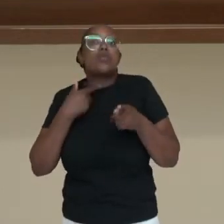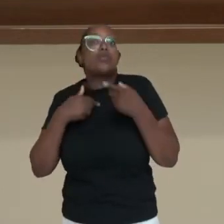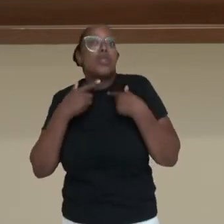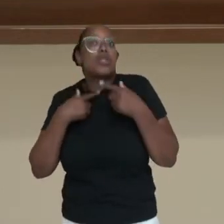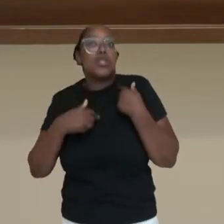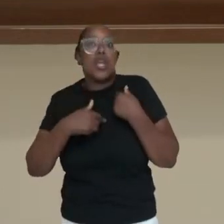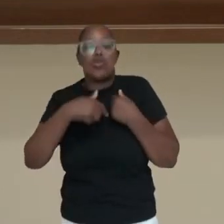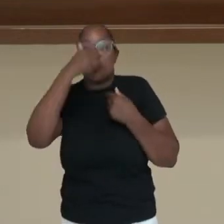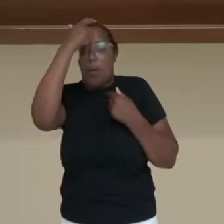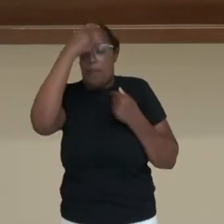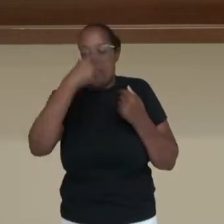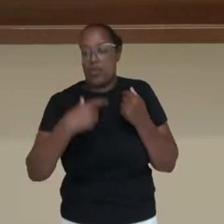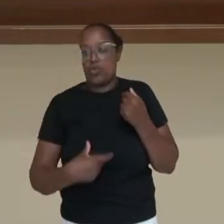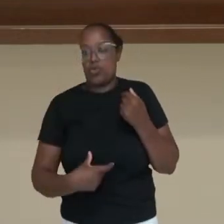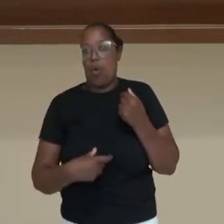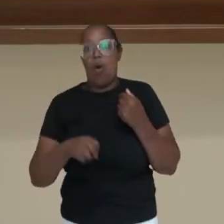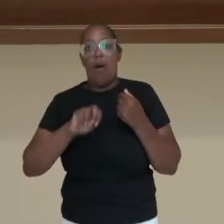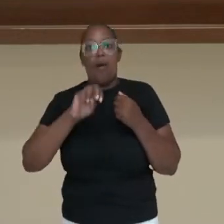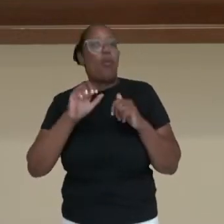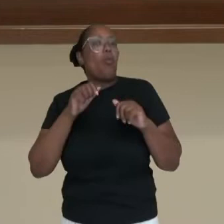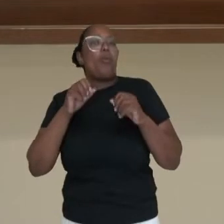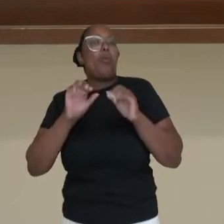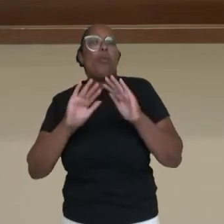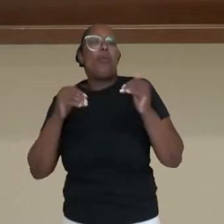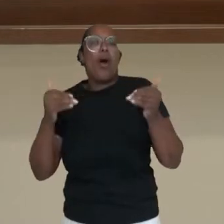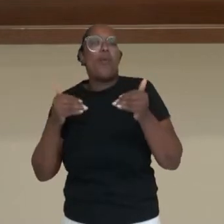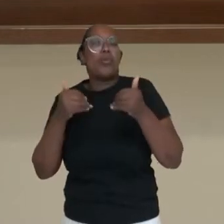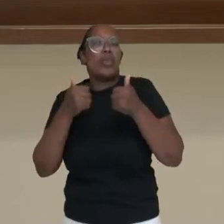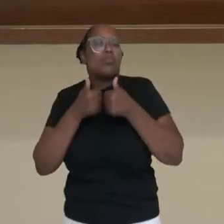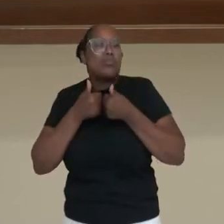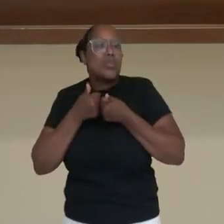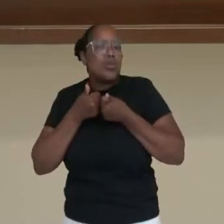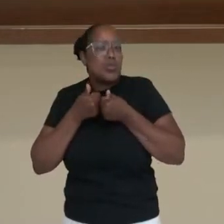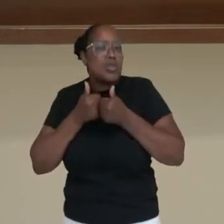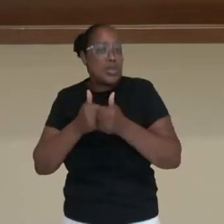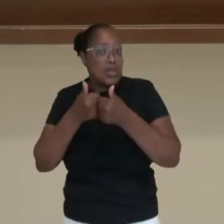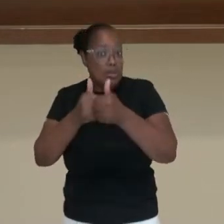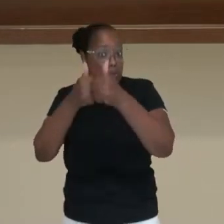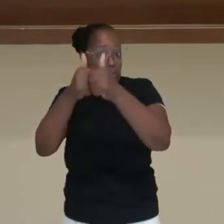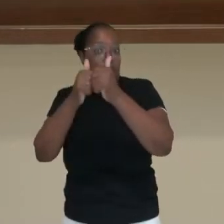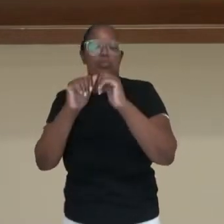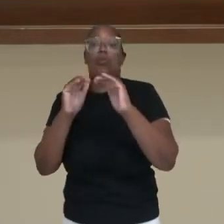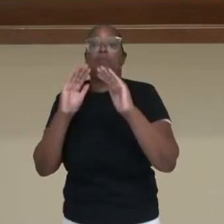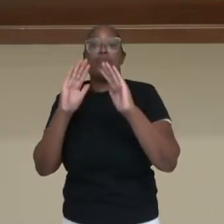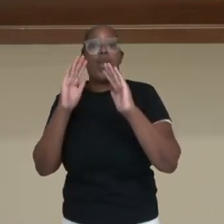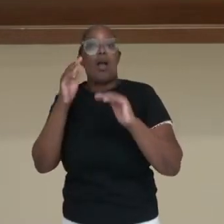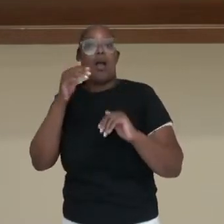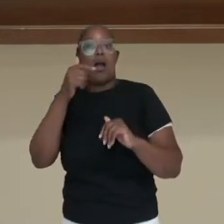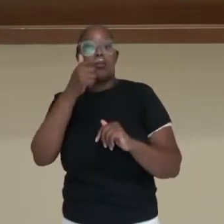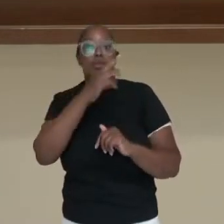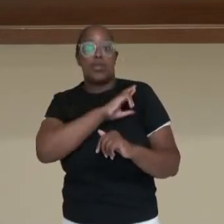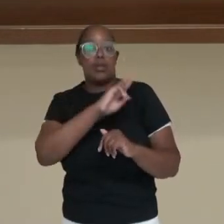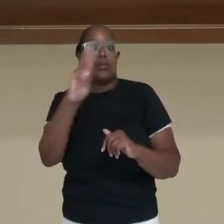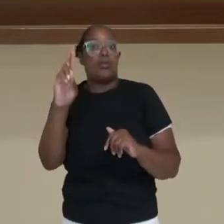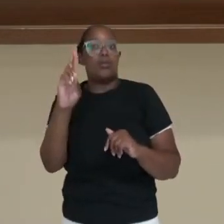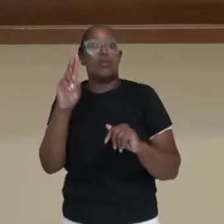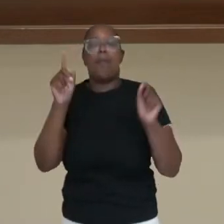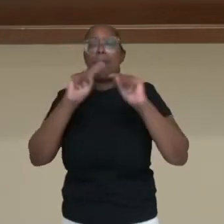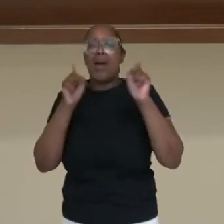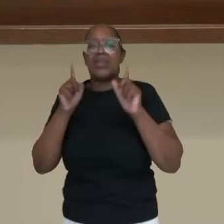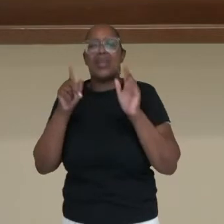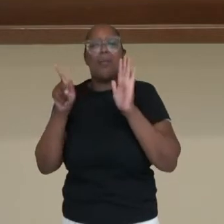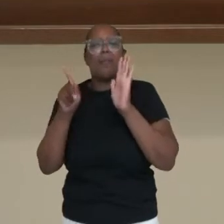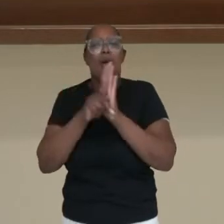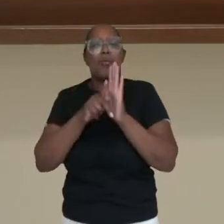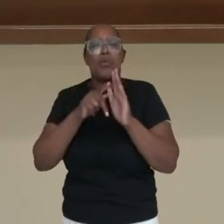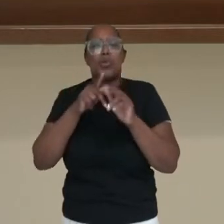penso, de qual religião eu sigo. Se trata de entender as religiões que fazem parte do país,